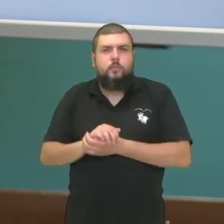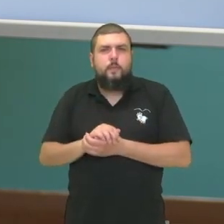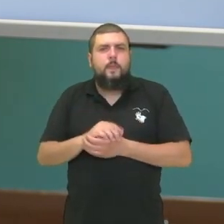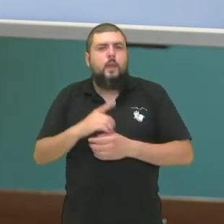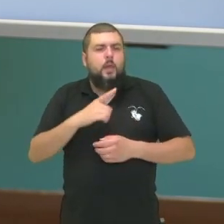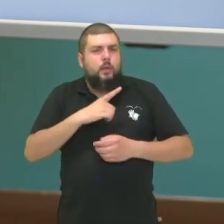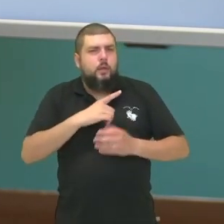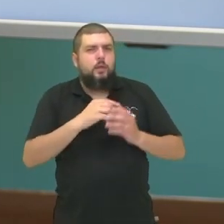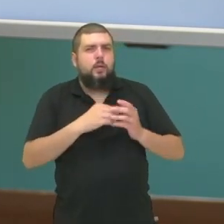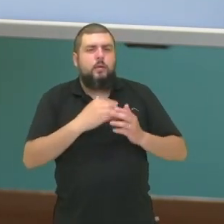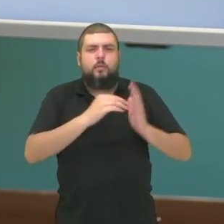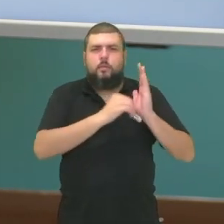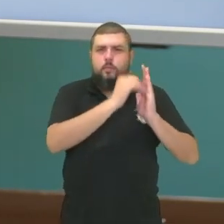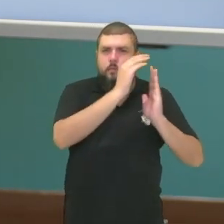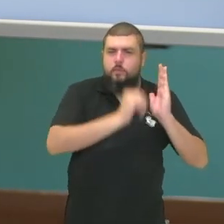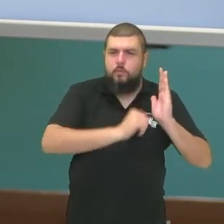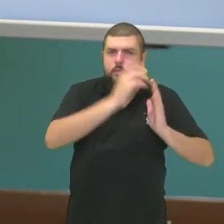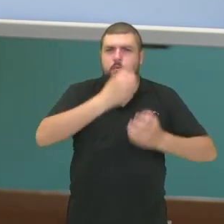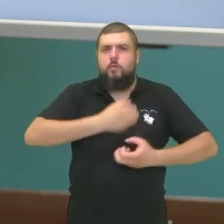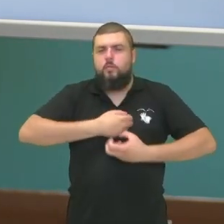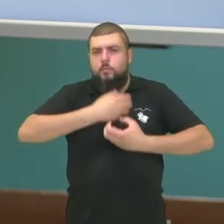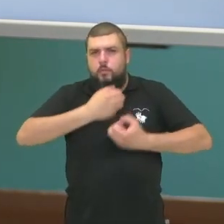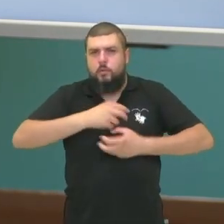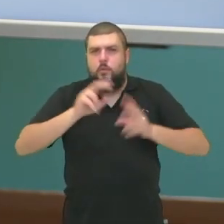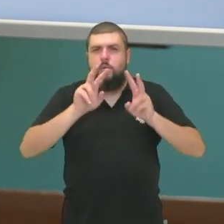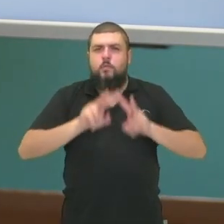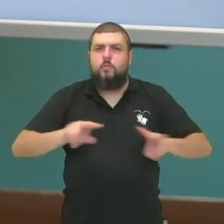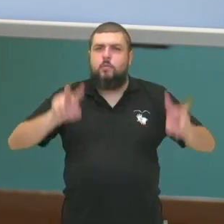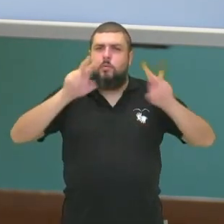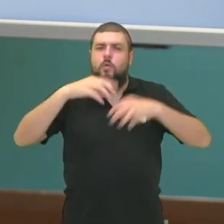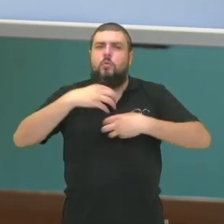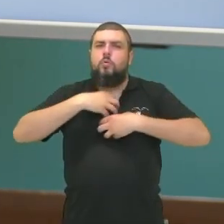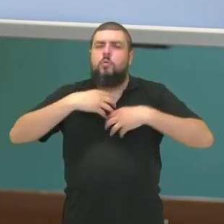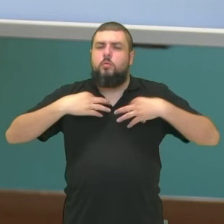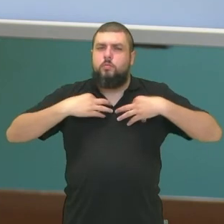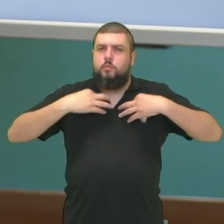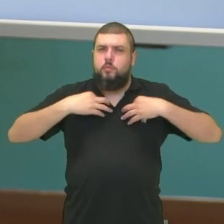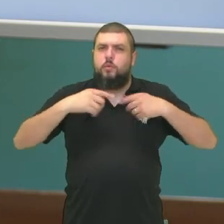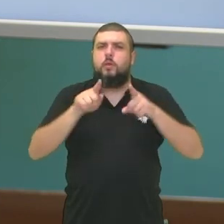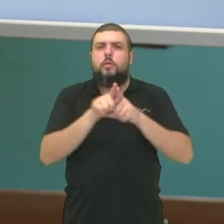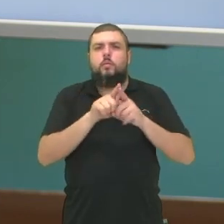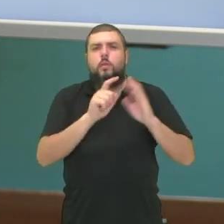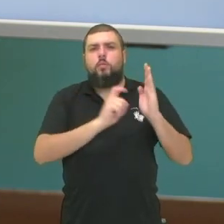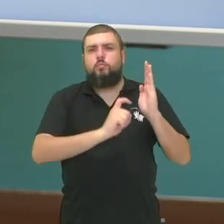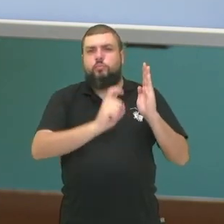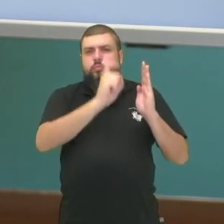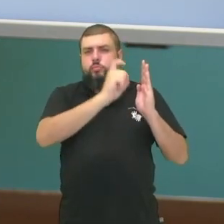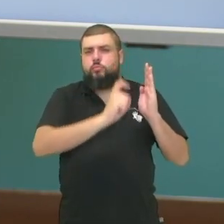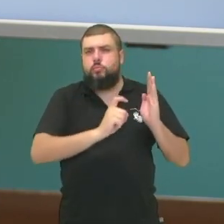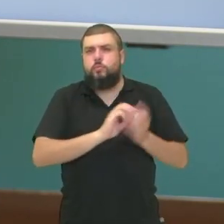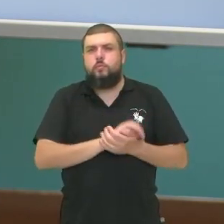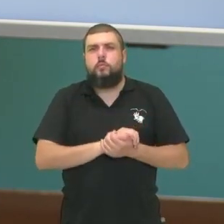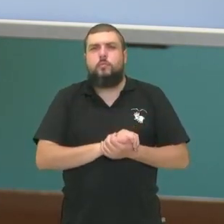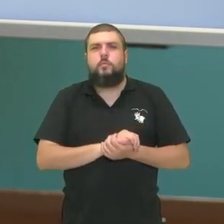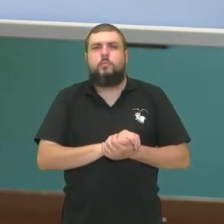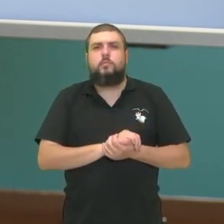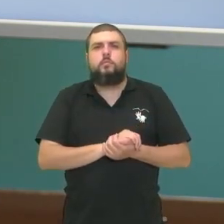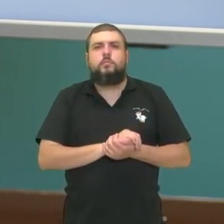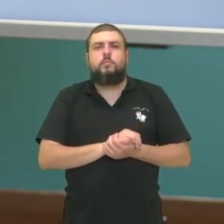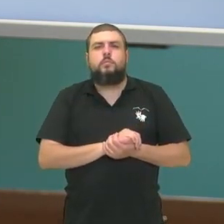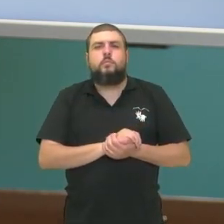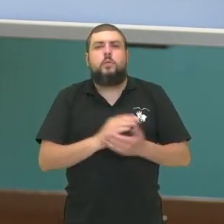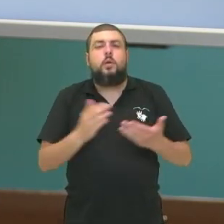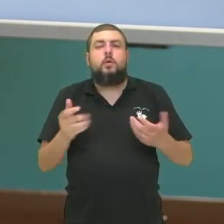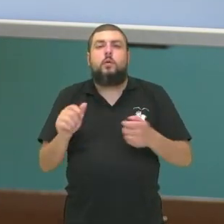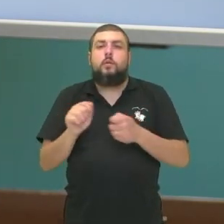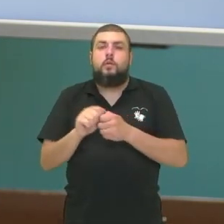o visual, o modo de se vestir, de se comportar e o grafite. Agora, faça um